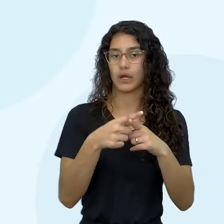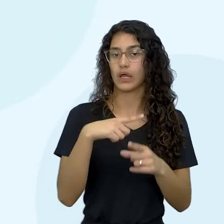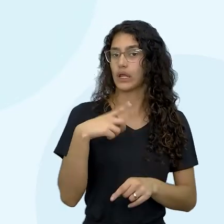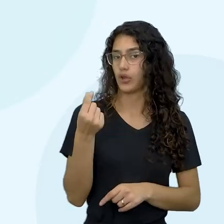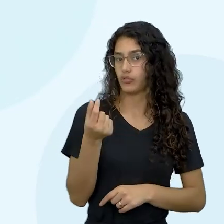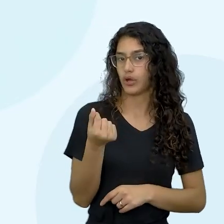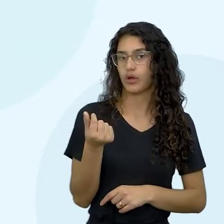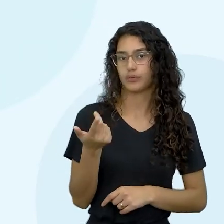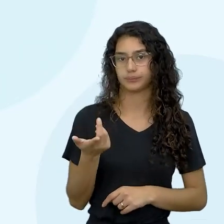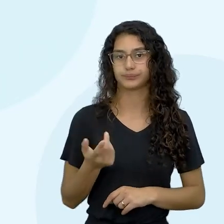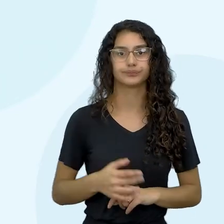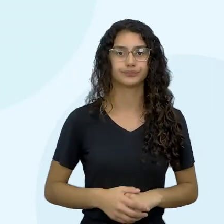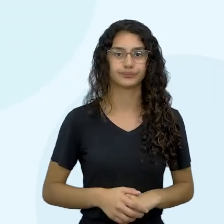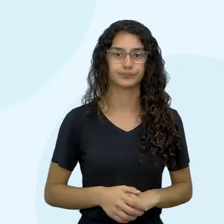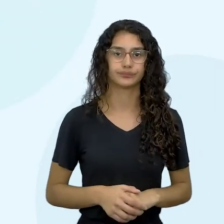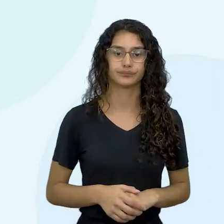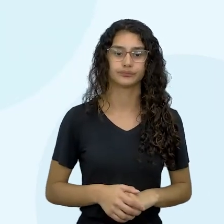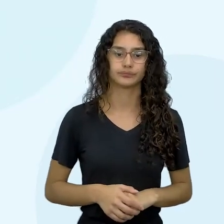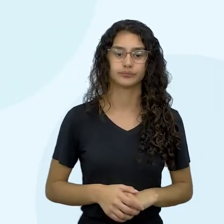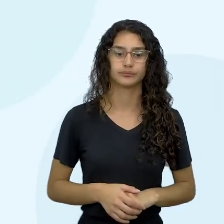do dinheiro?